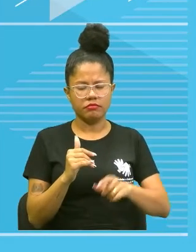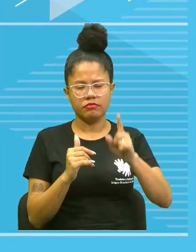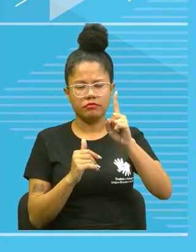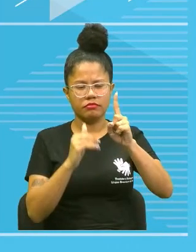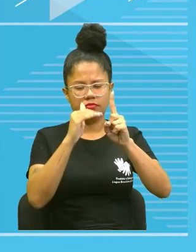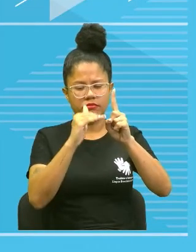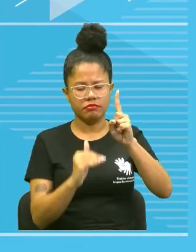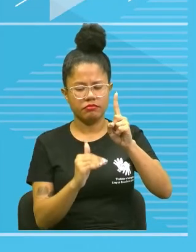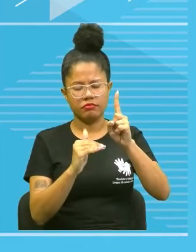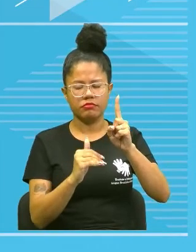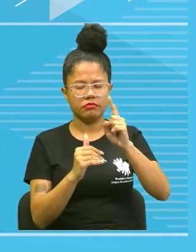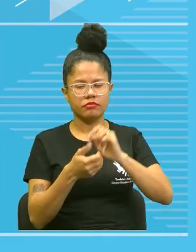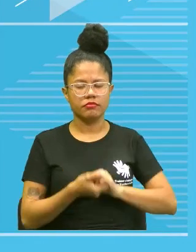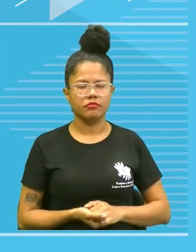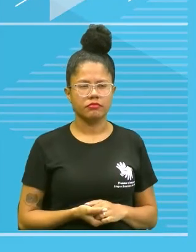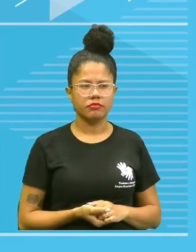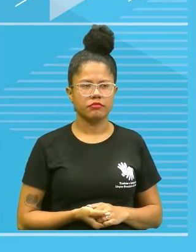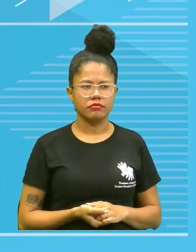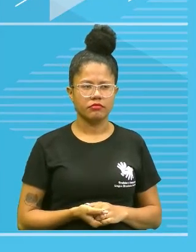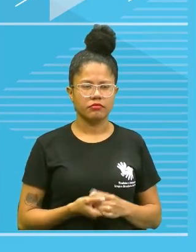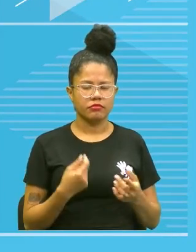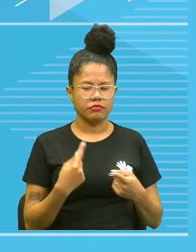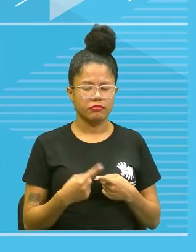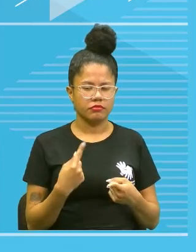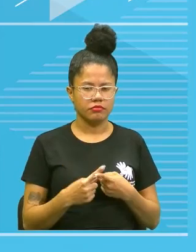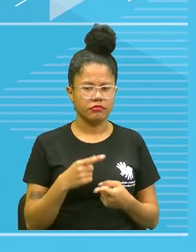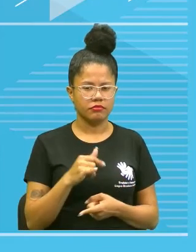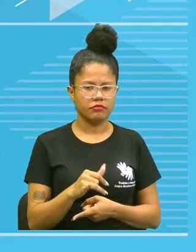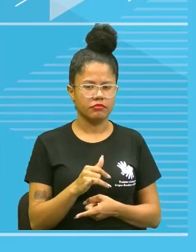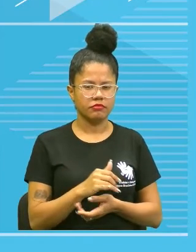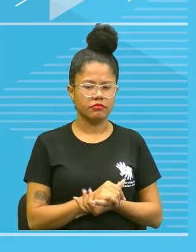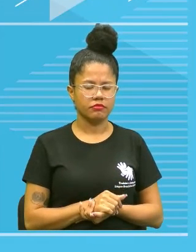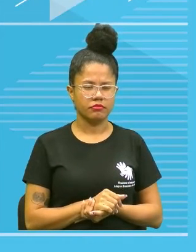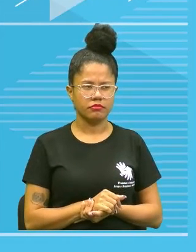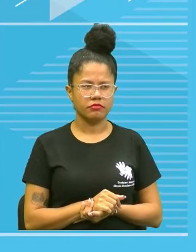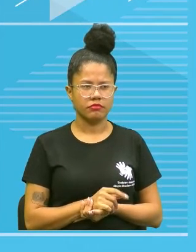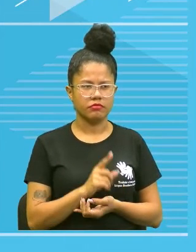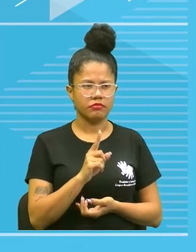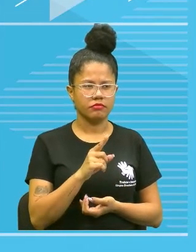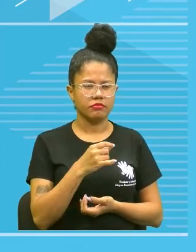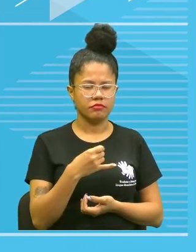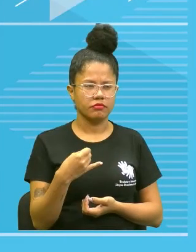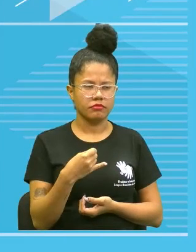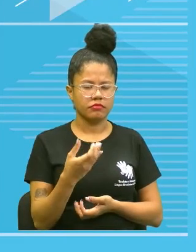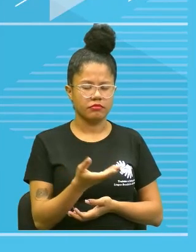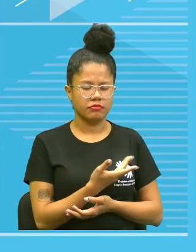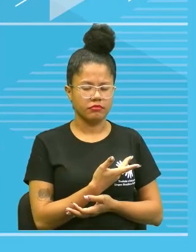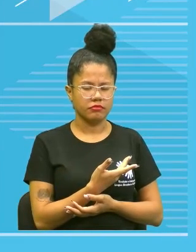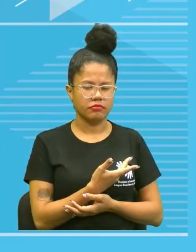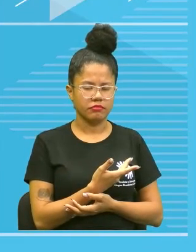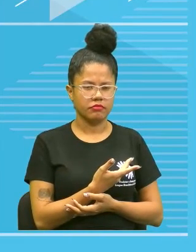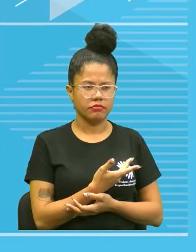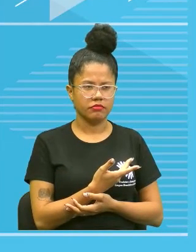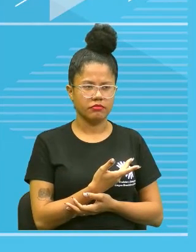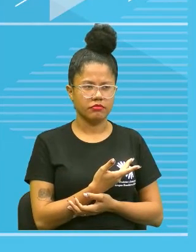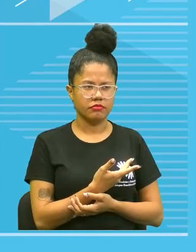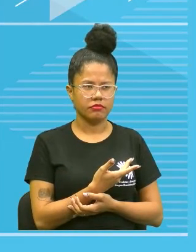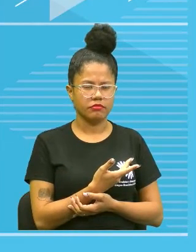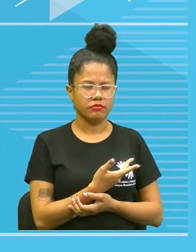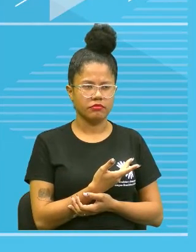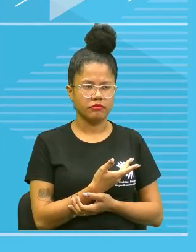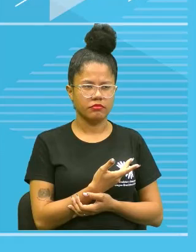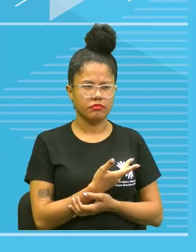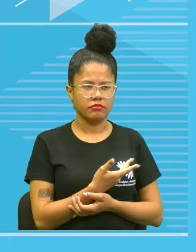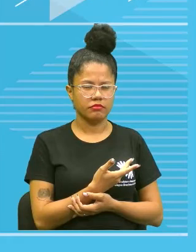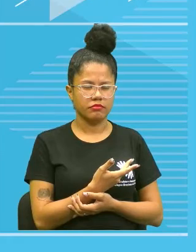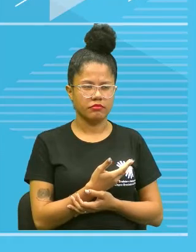ser menor. Por quê? Porque quando eu tiro 1 menos essa razão, 0,3, 0,4,